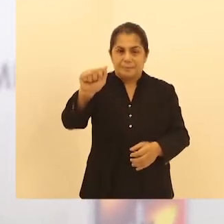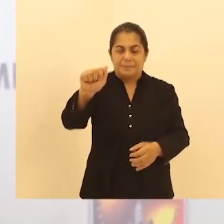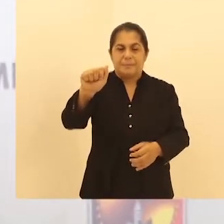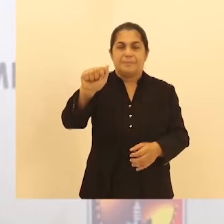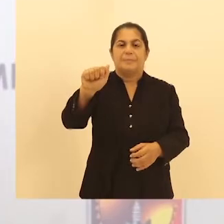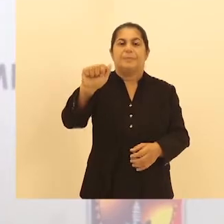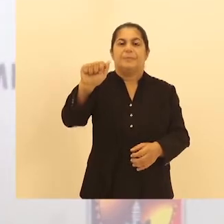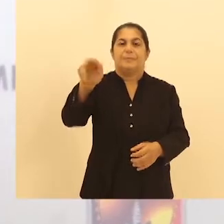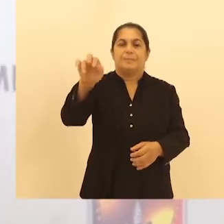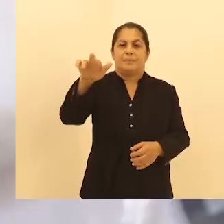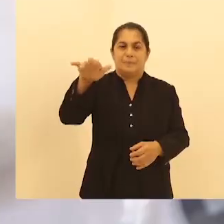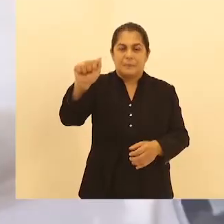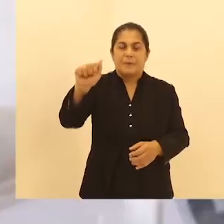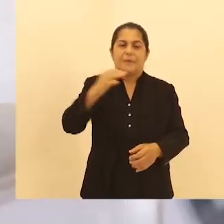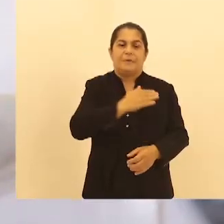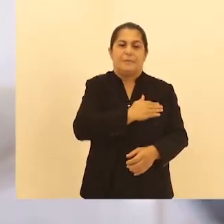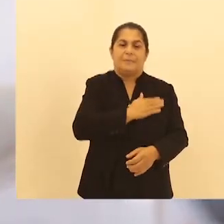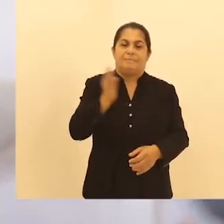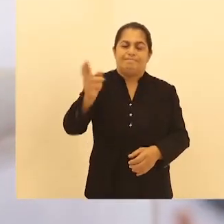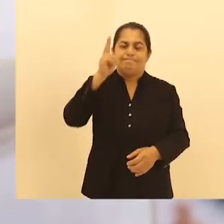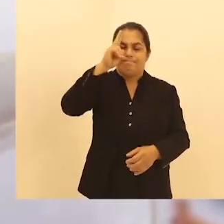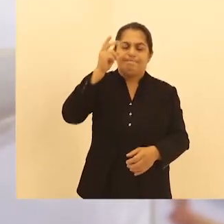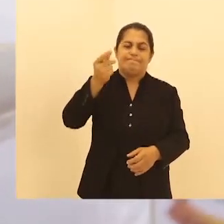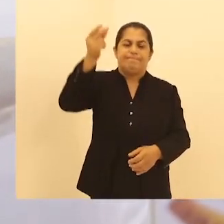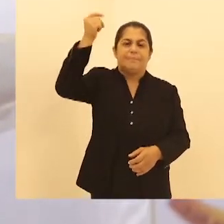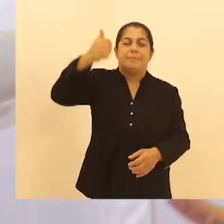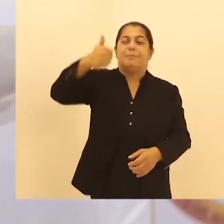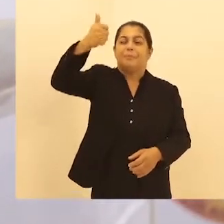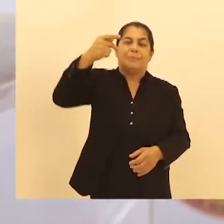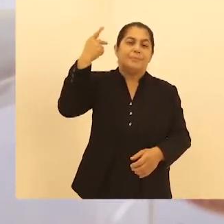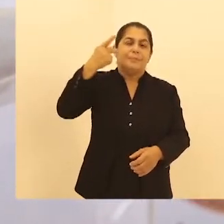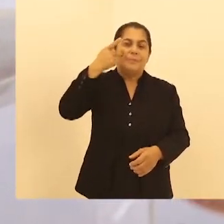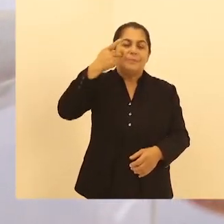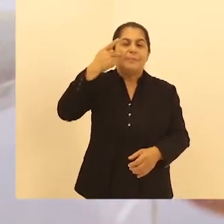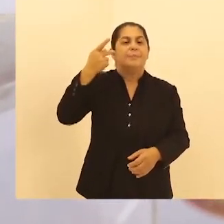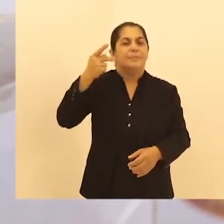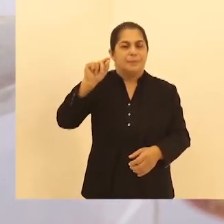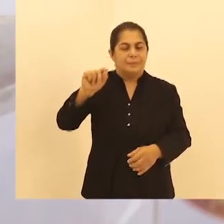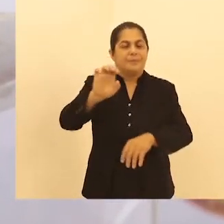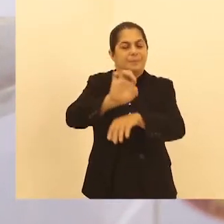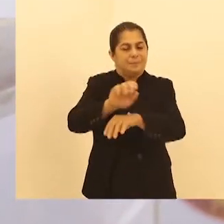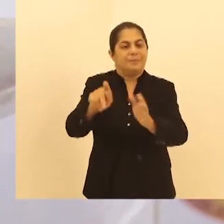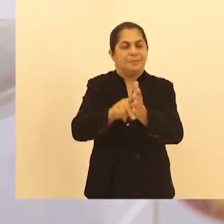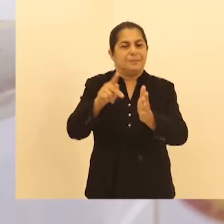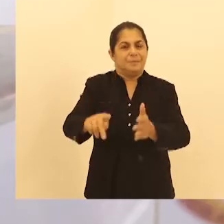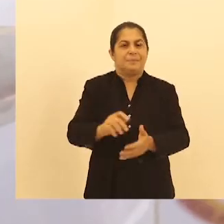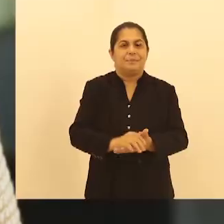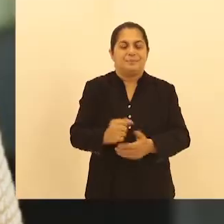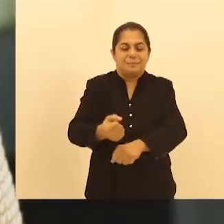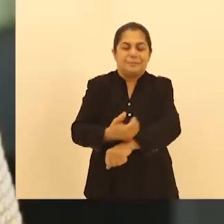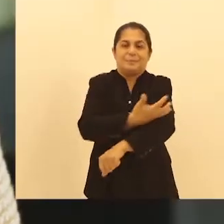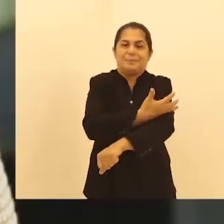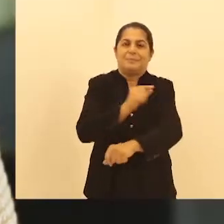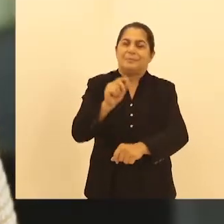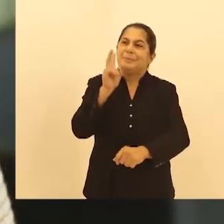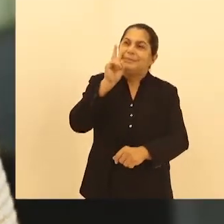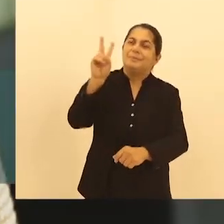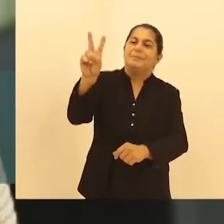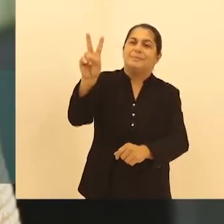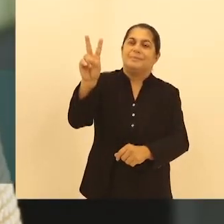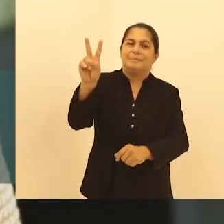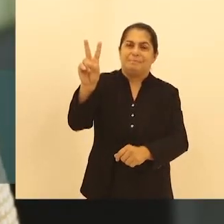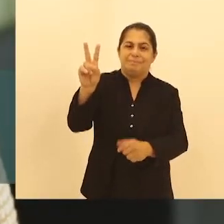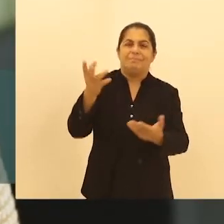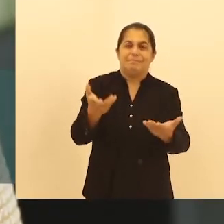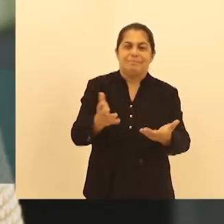aura da cunha barros uma homenagem à memória da 1ª promotora de justiça do estado emociona me vê